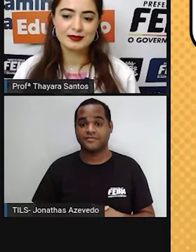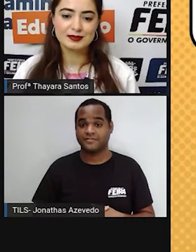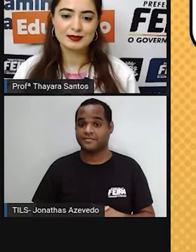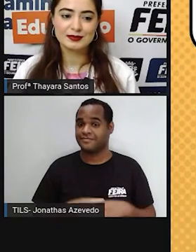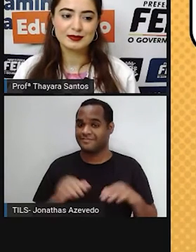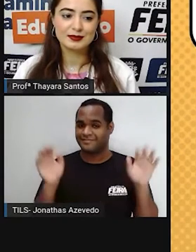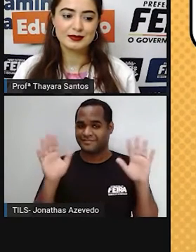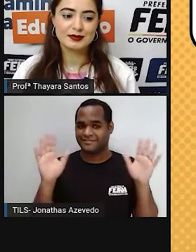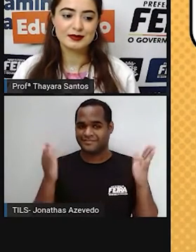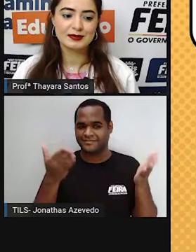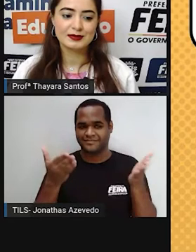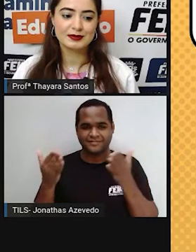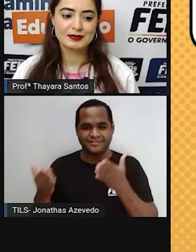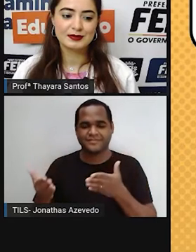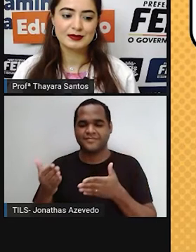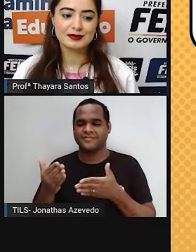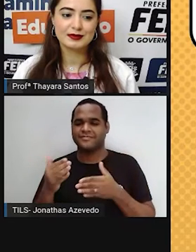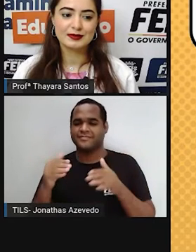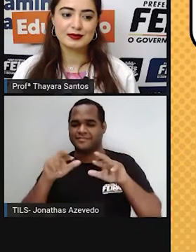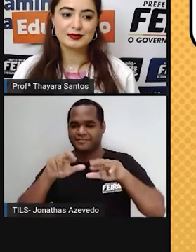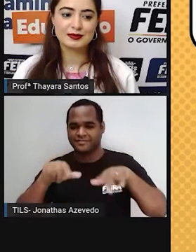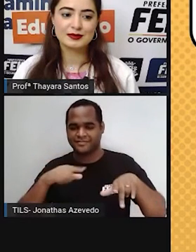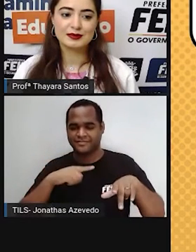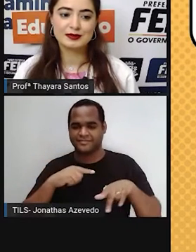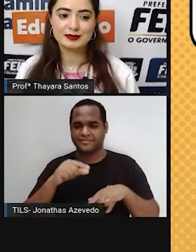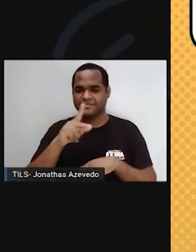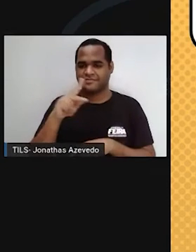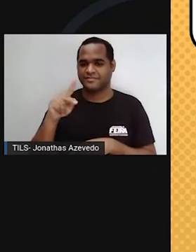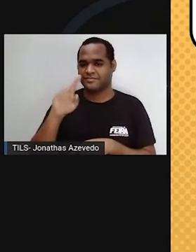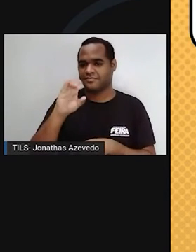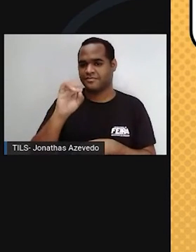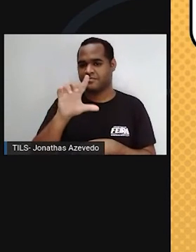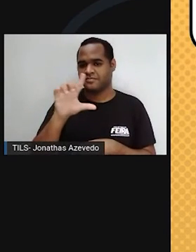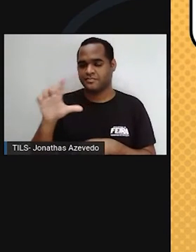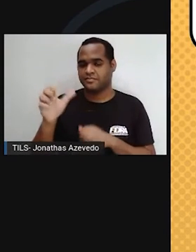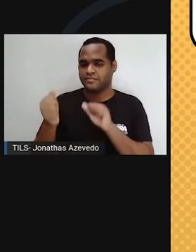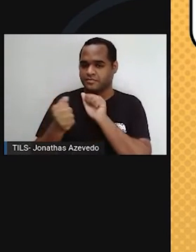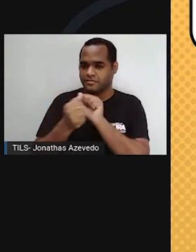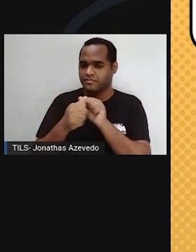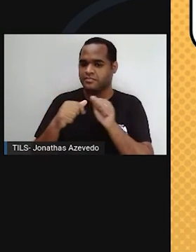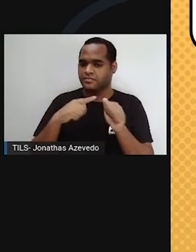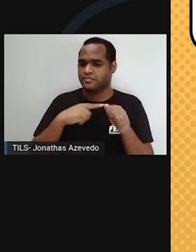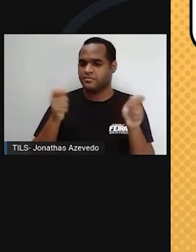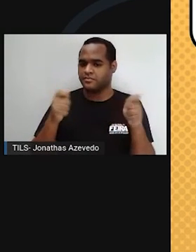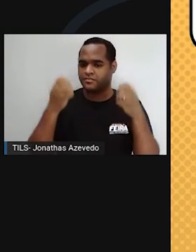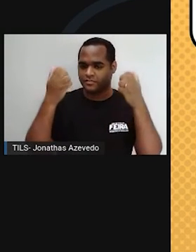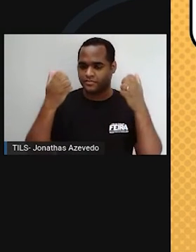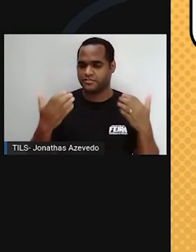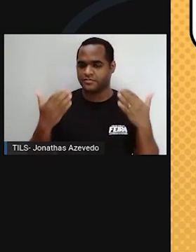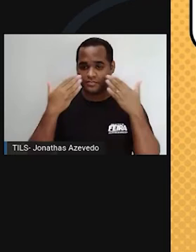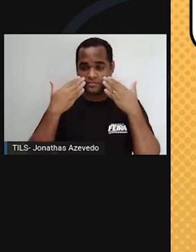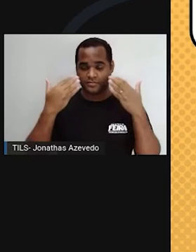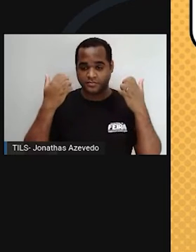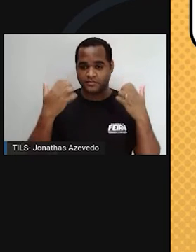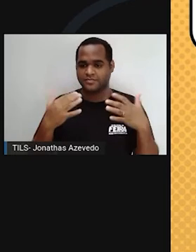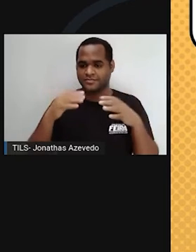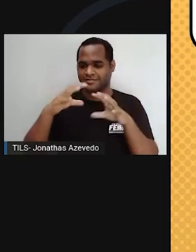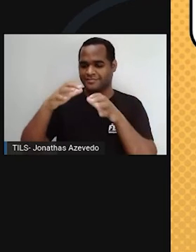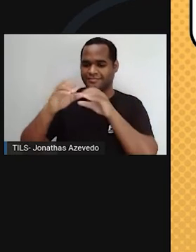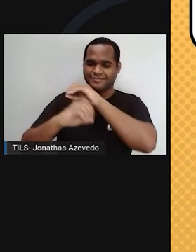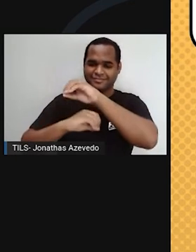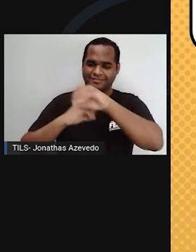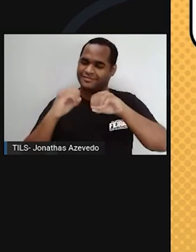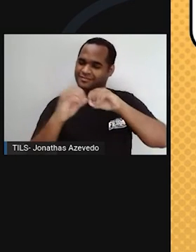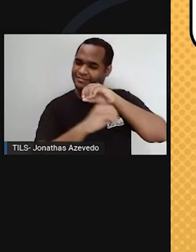Bem-vindos, pequenos astronautas! Eu sou o professor Bill Tyson e juntos vamos explorar o universo. Como